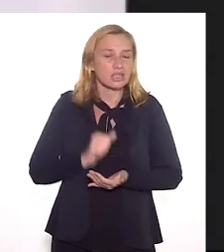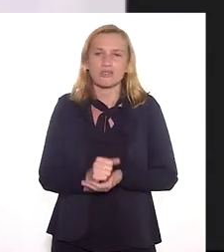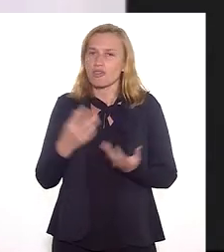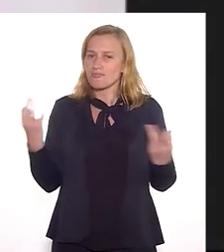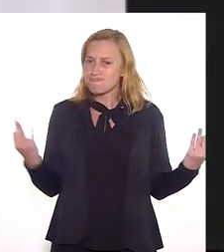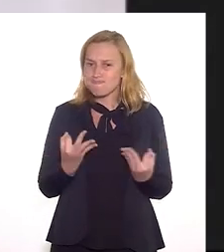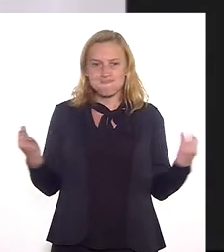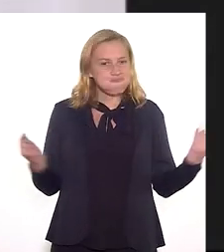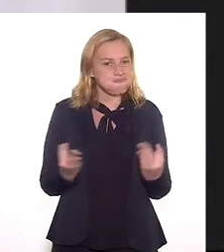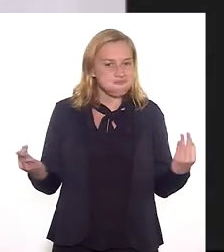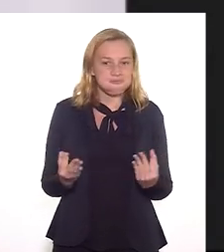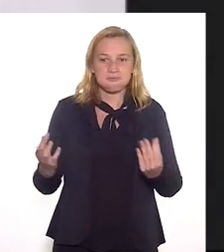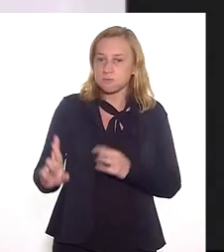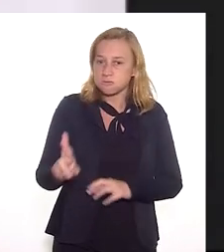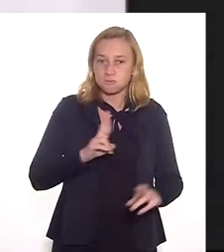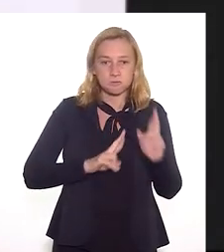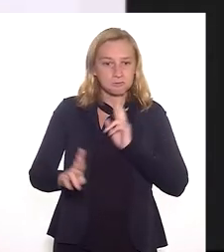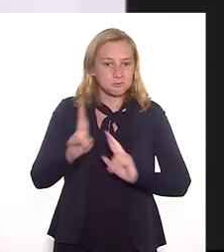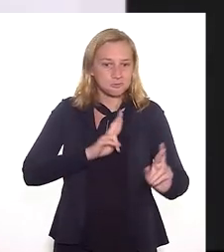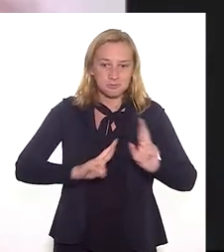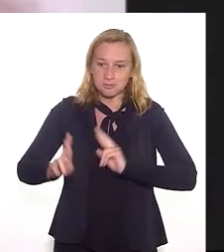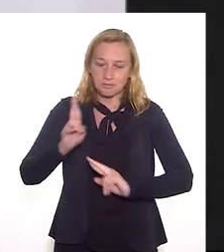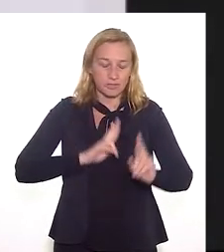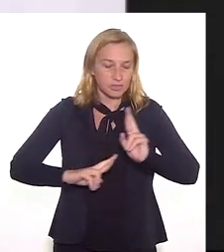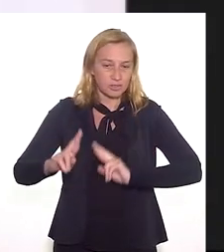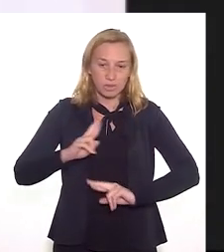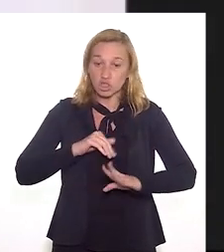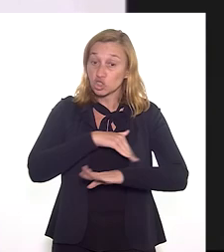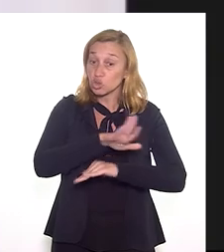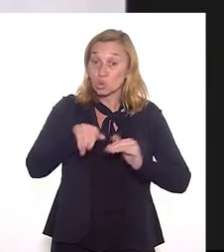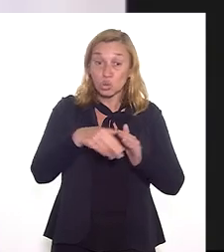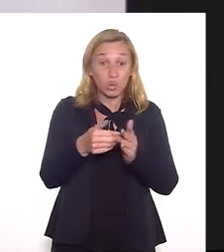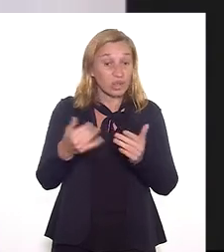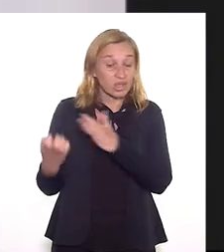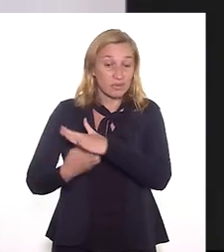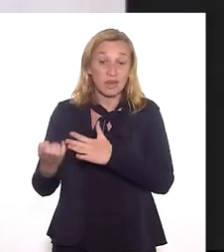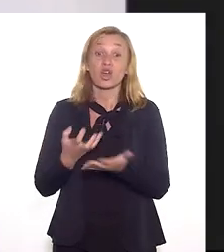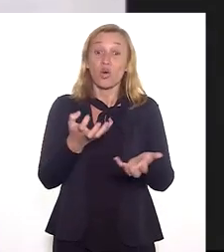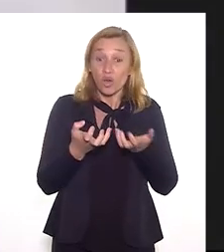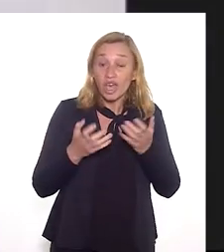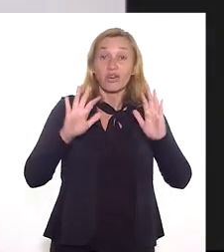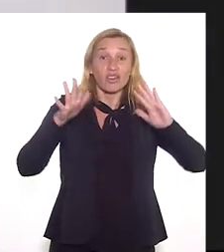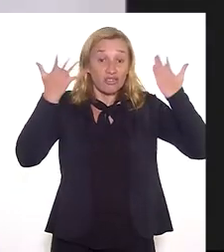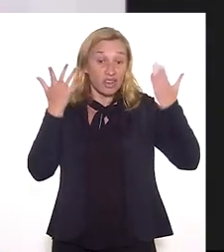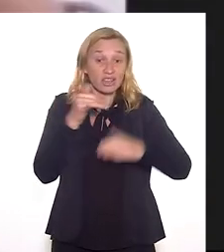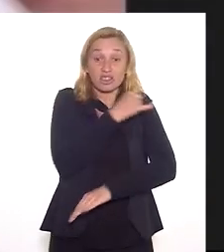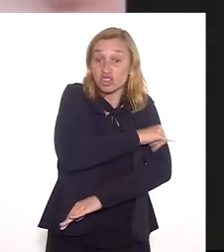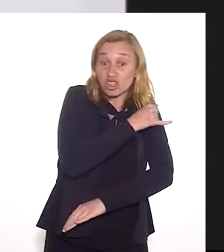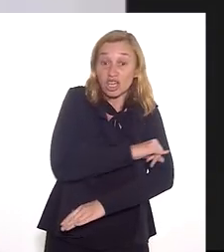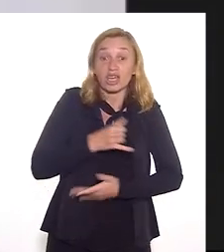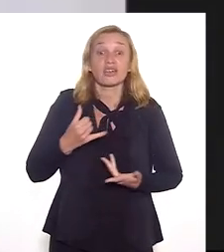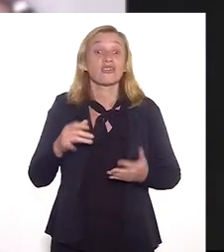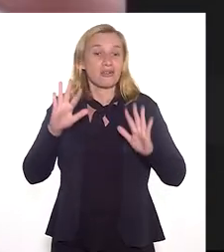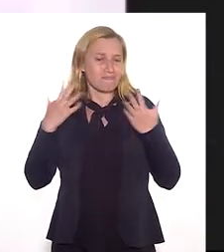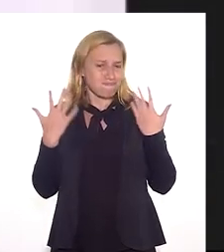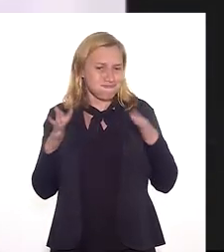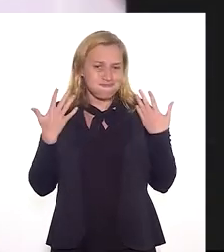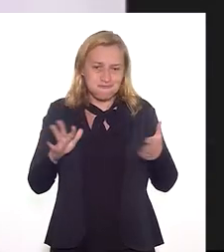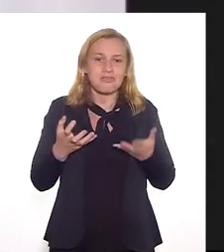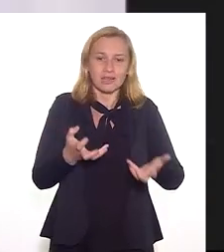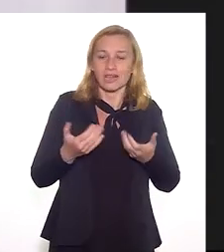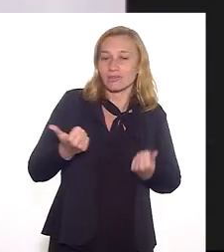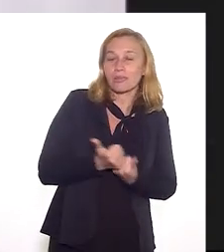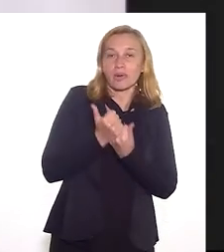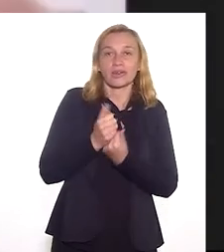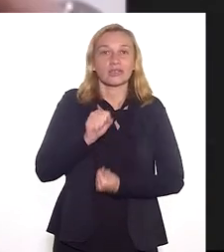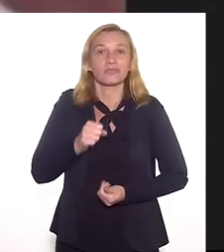teriam interesse. E foi fantástico, assim, a resposta que a gente recebeu de todas elas foi: olha, queremos o evento, pô, no Rio de Janeiro vai